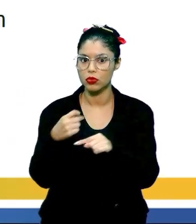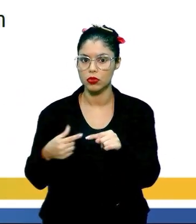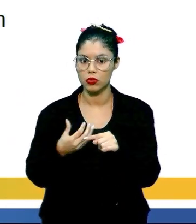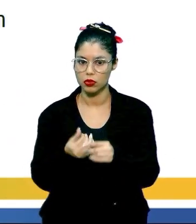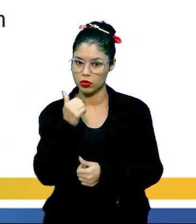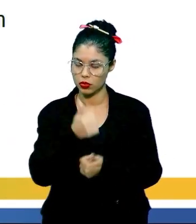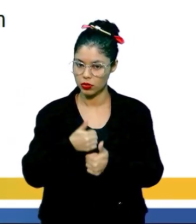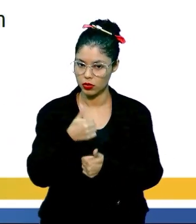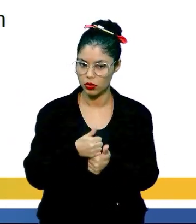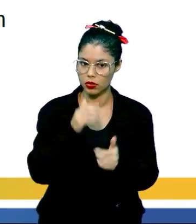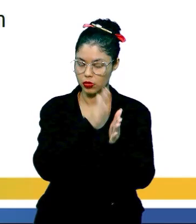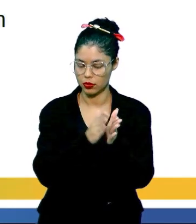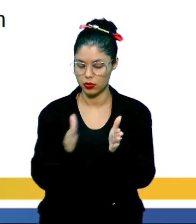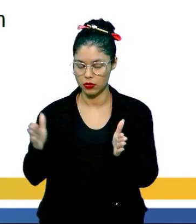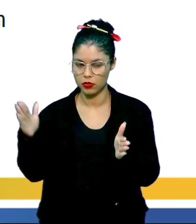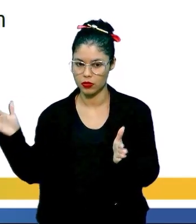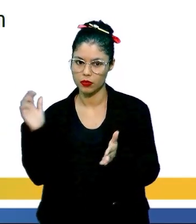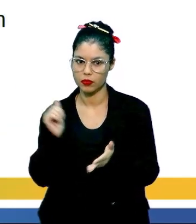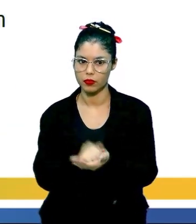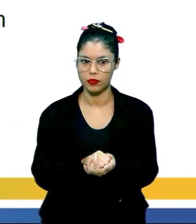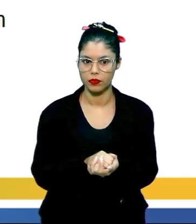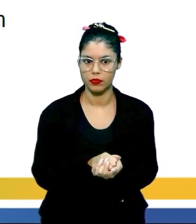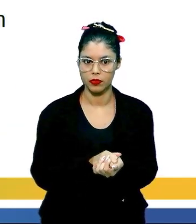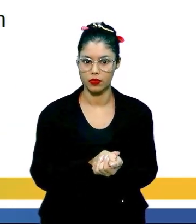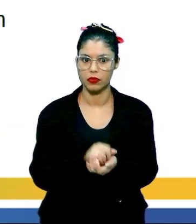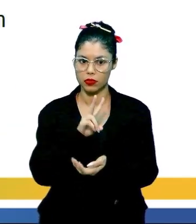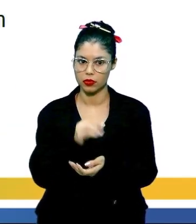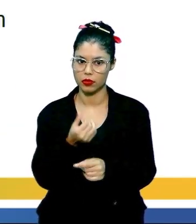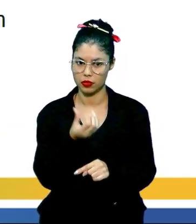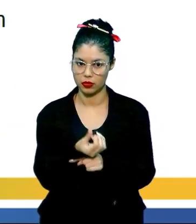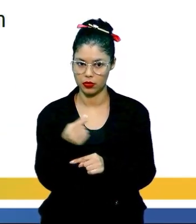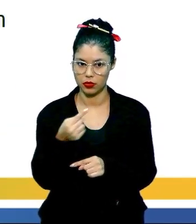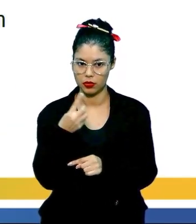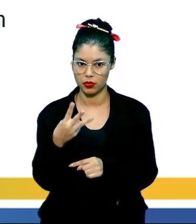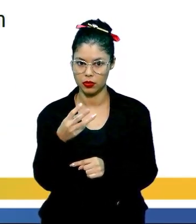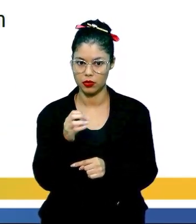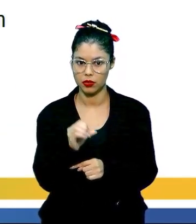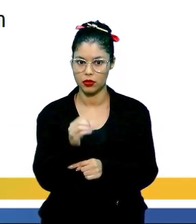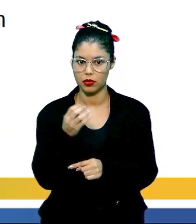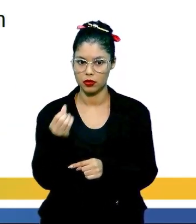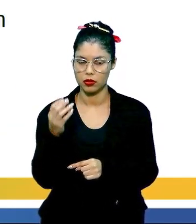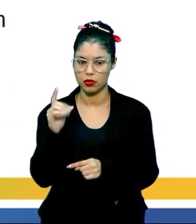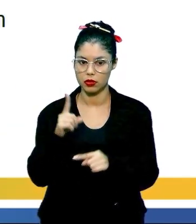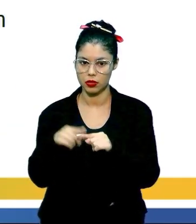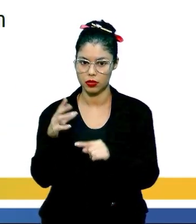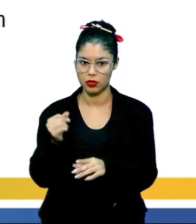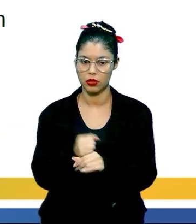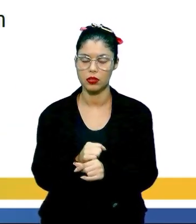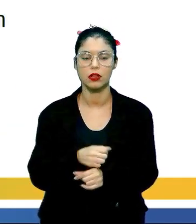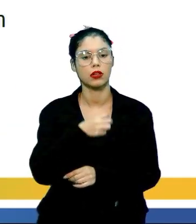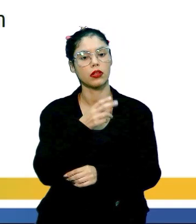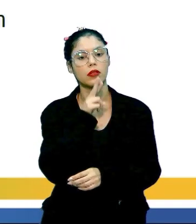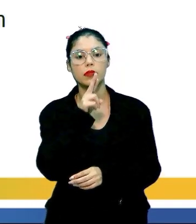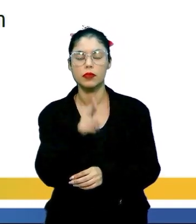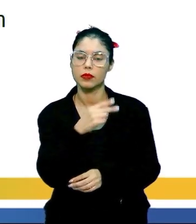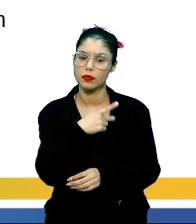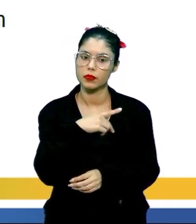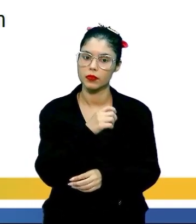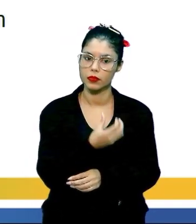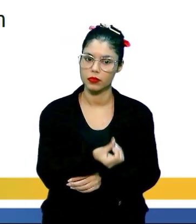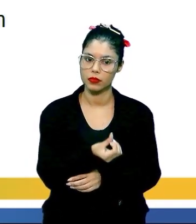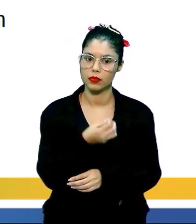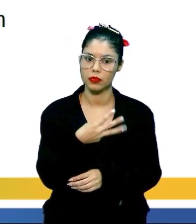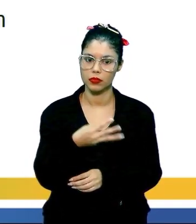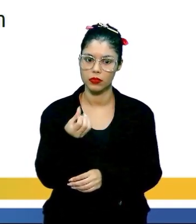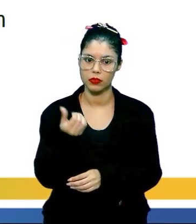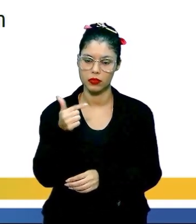eu substituir na sequência aqui, vai dar 6 menos 3, 6 e 6 mais 6. Logo, a nossa PG é